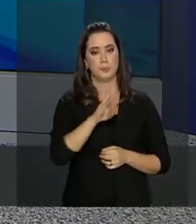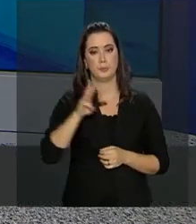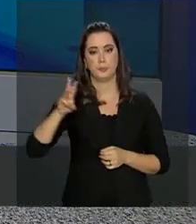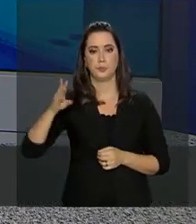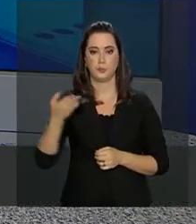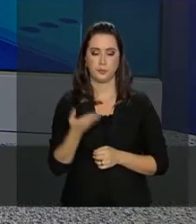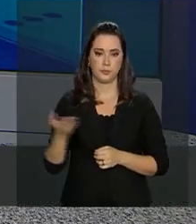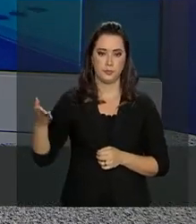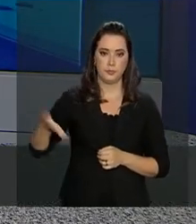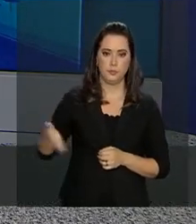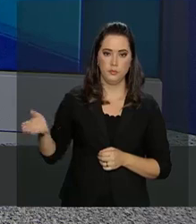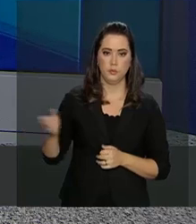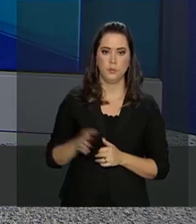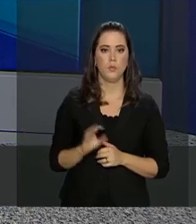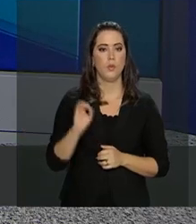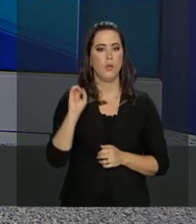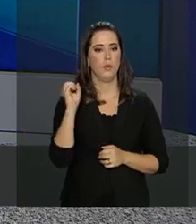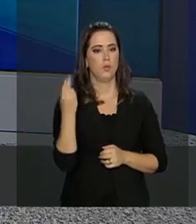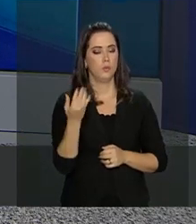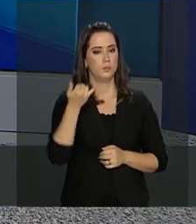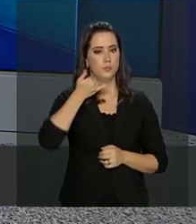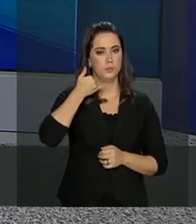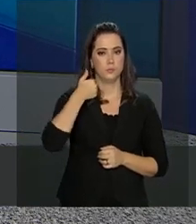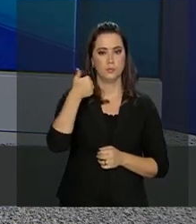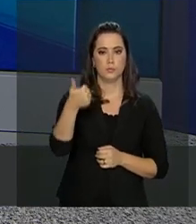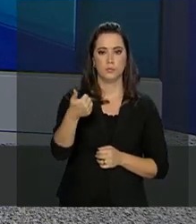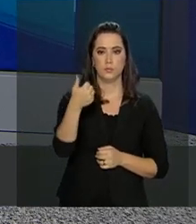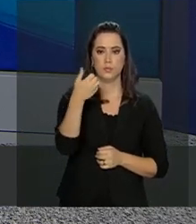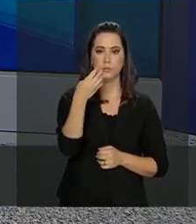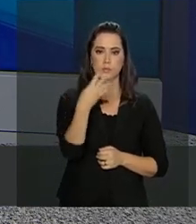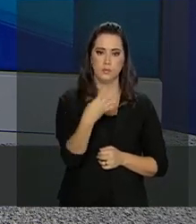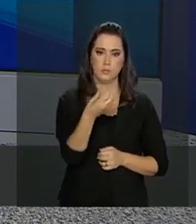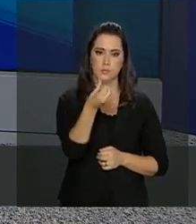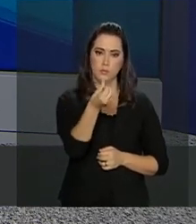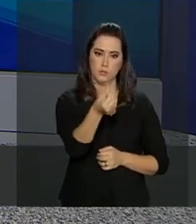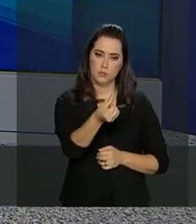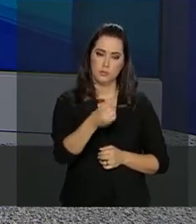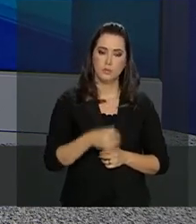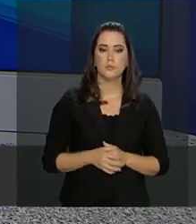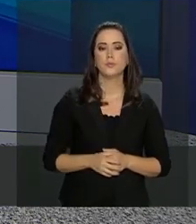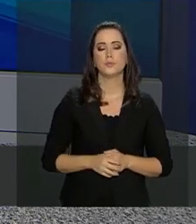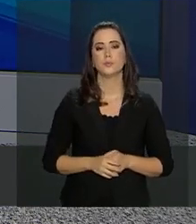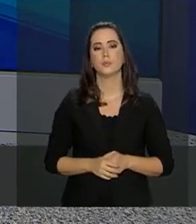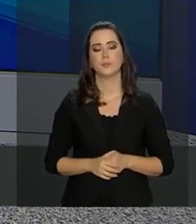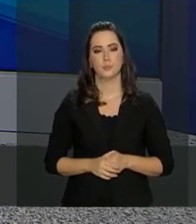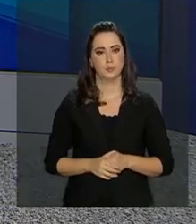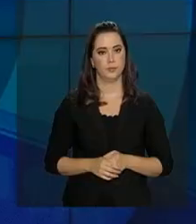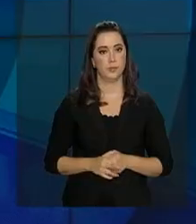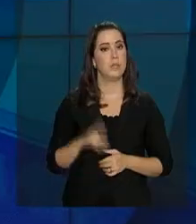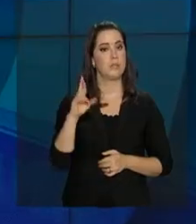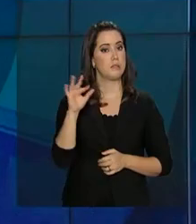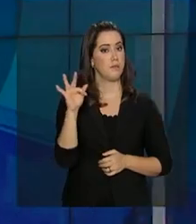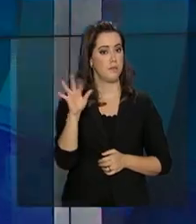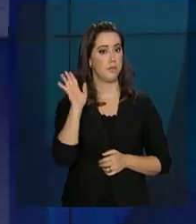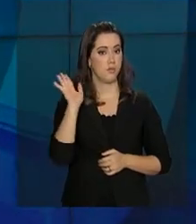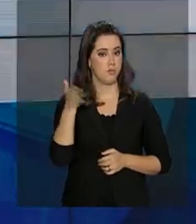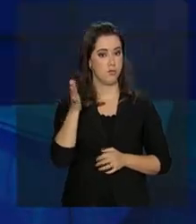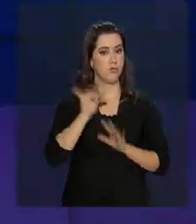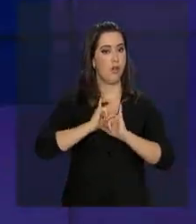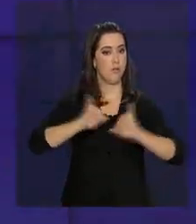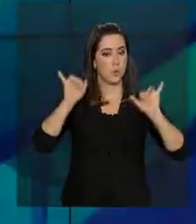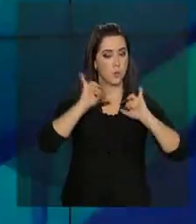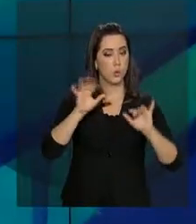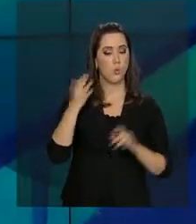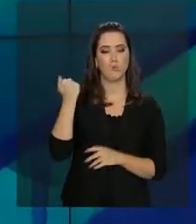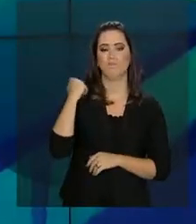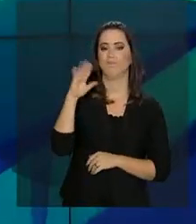acessar a página da Receita na internet ou ligar para o Receita Fone no número 146. E a Receita já